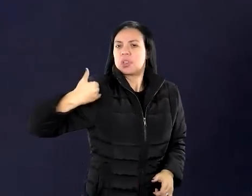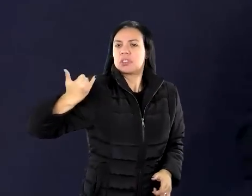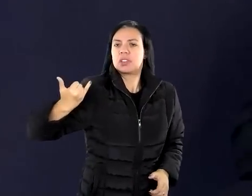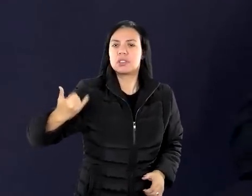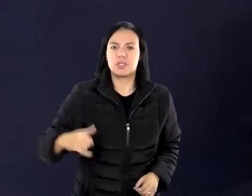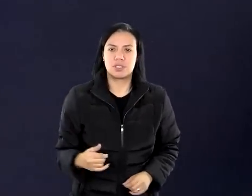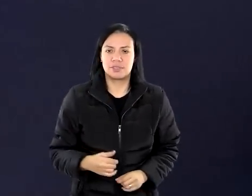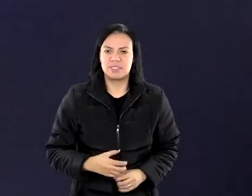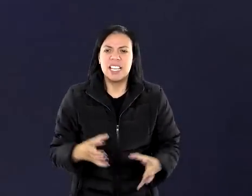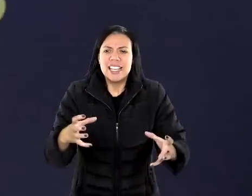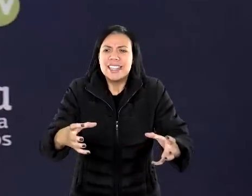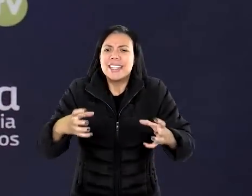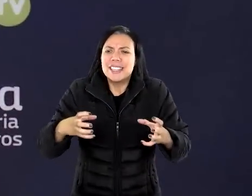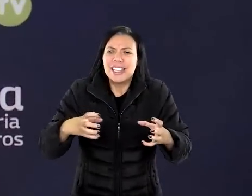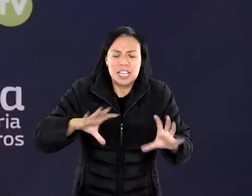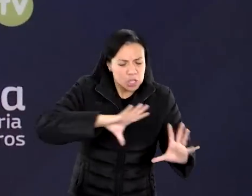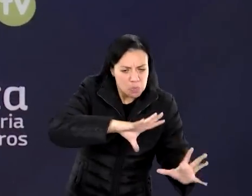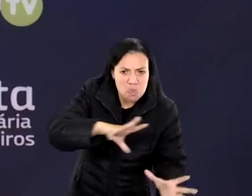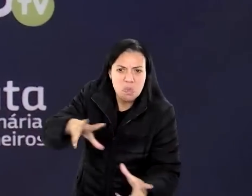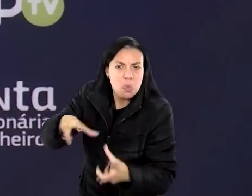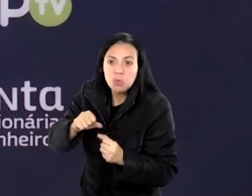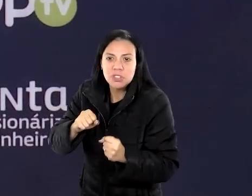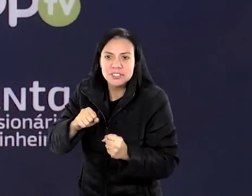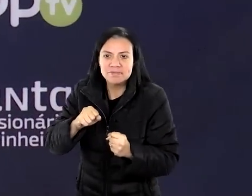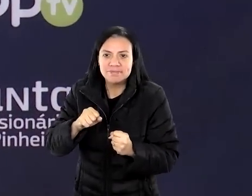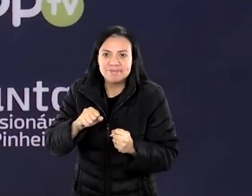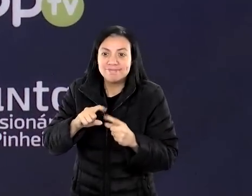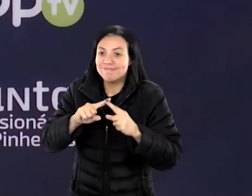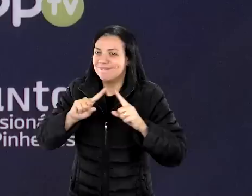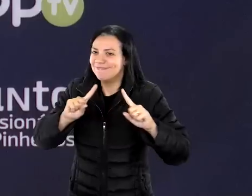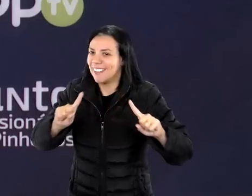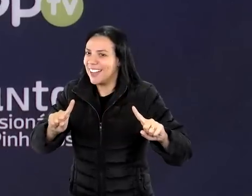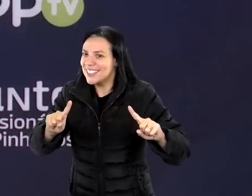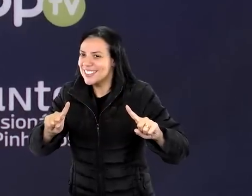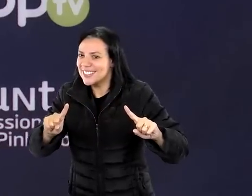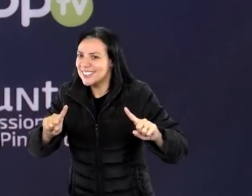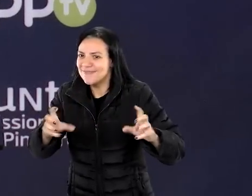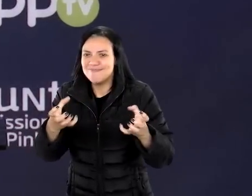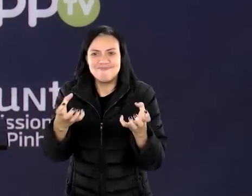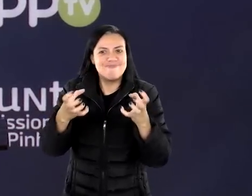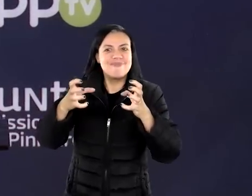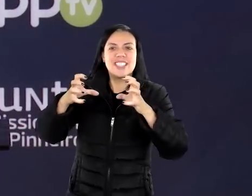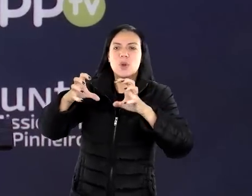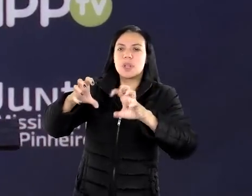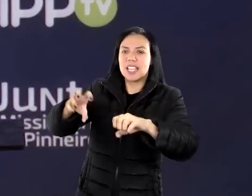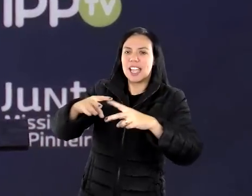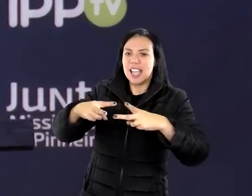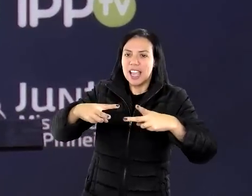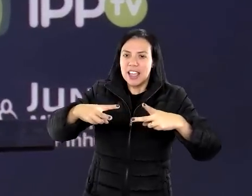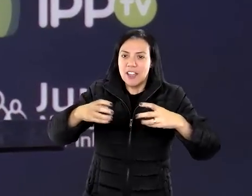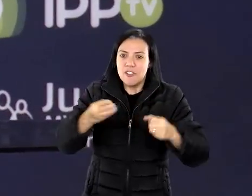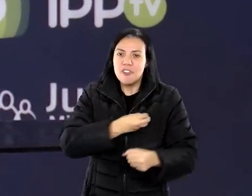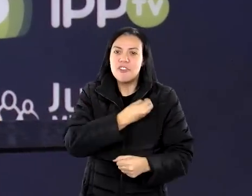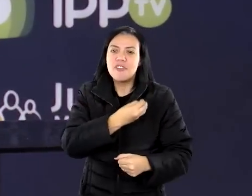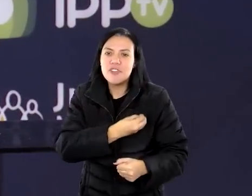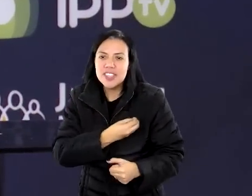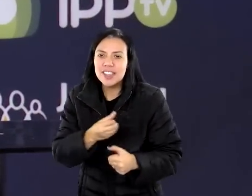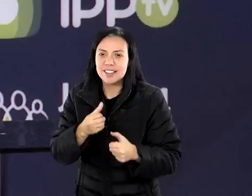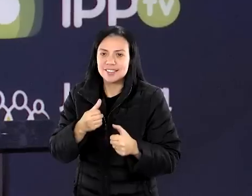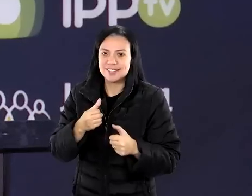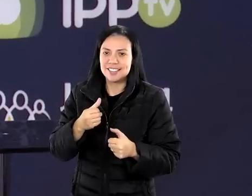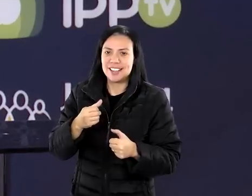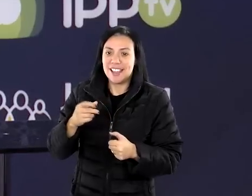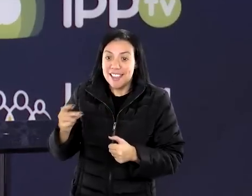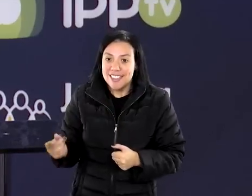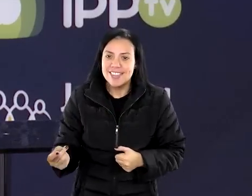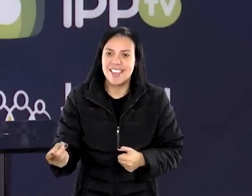Gente que quer tudo nessa vida, mas que não abre mão para ter tudo que é mais importante nessa vida, que é a salvação da